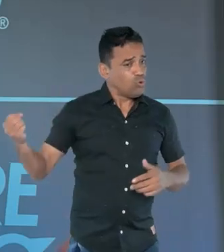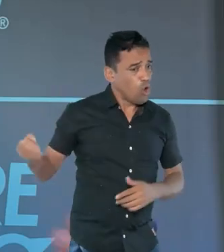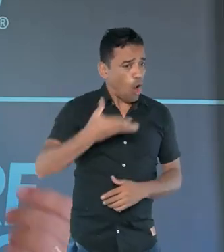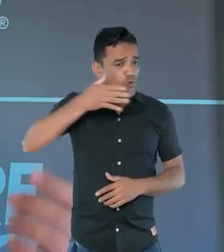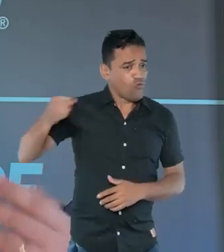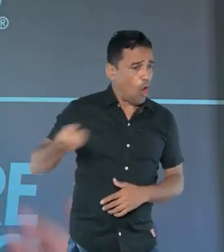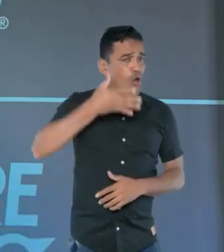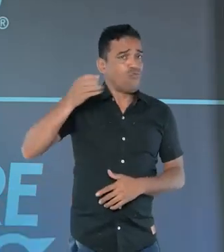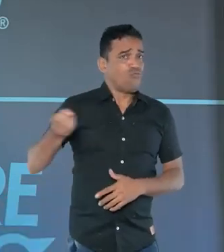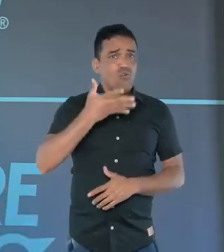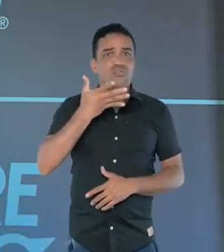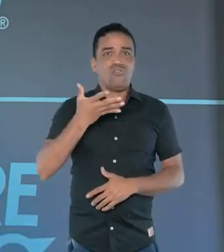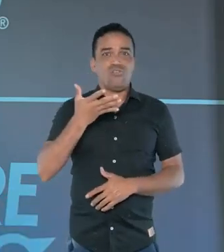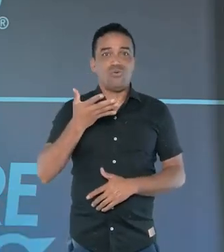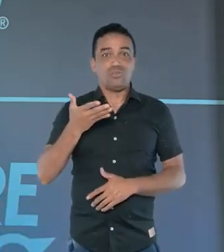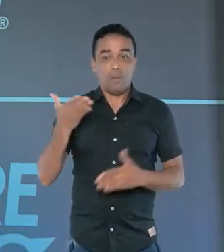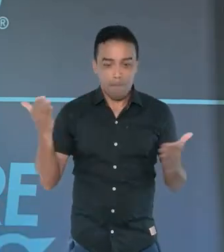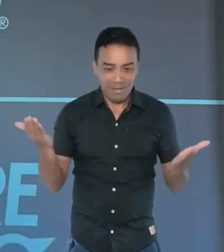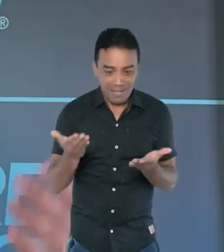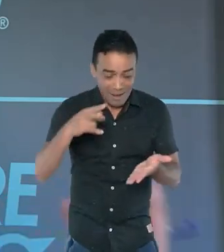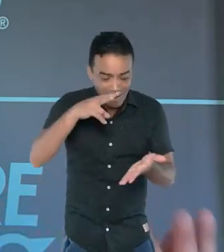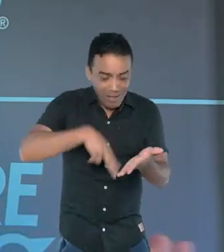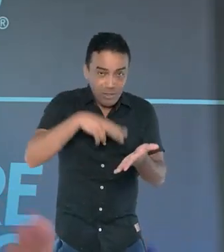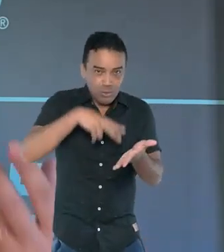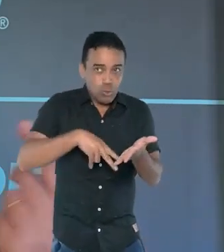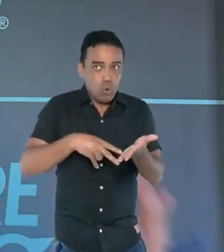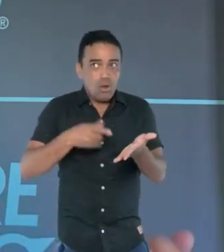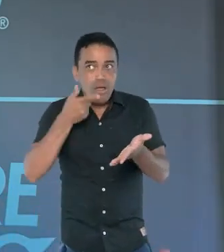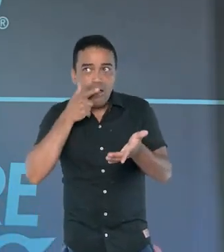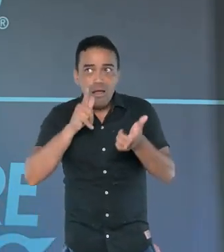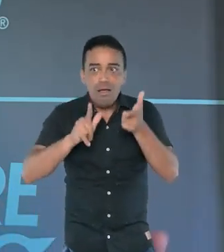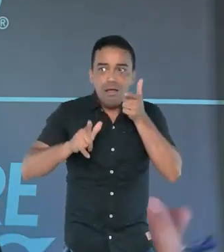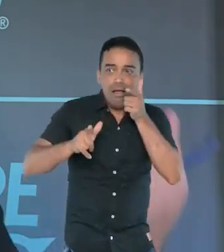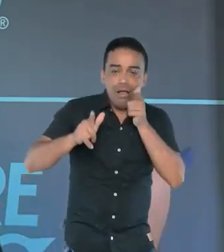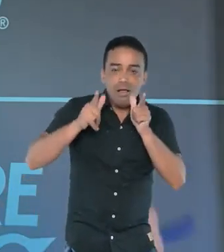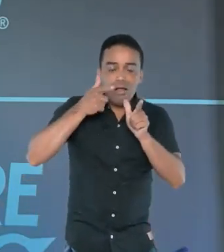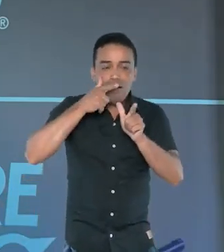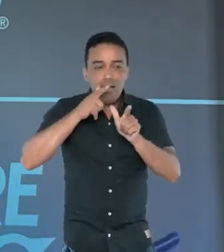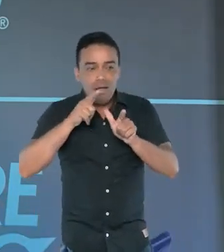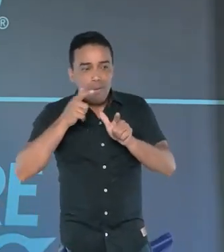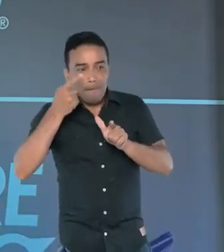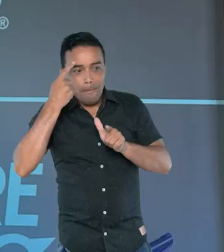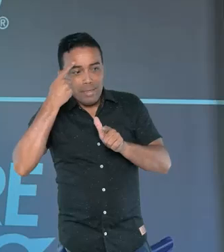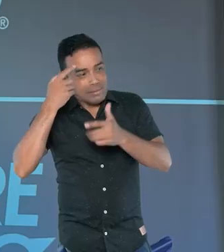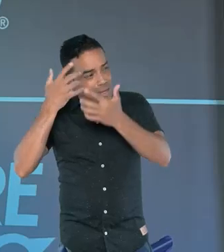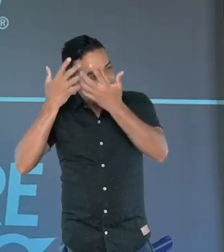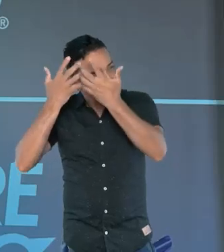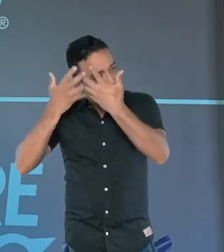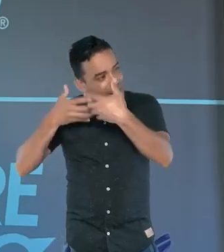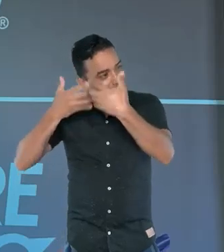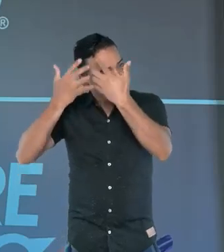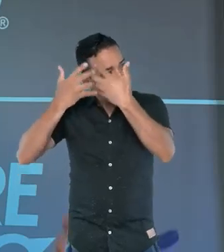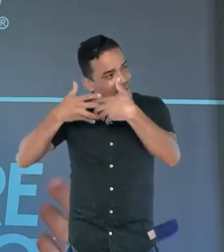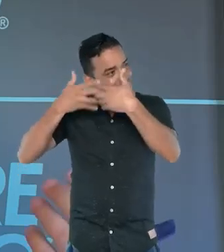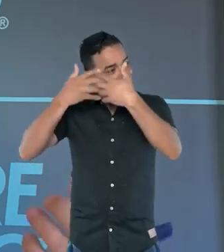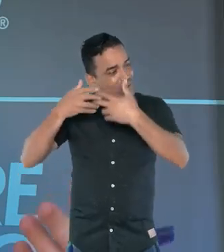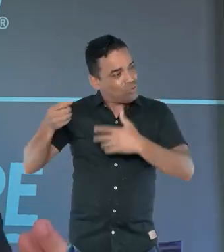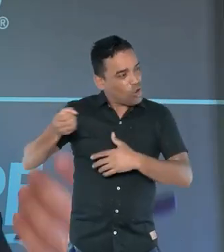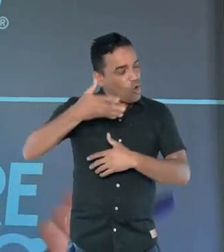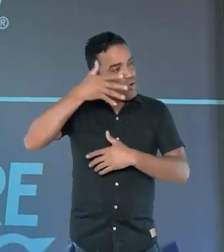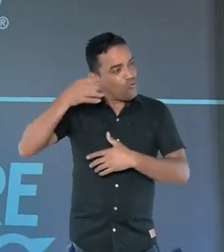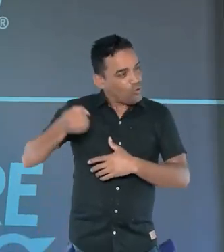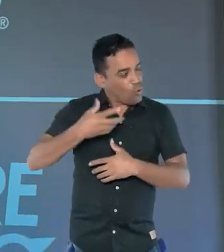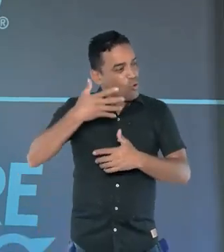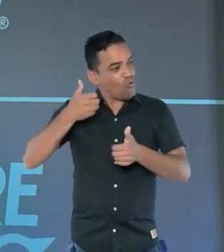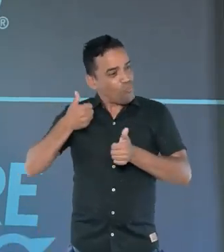e justo no presente da leitura a gente já conseguir trazer talvez esses novos futuros um pouco